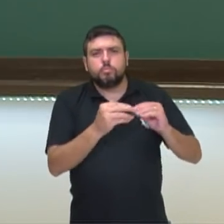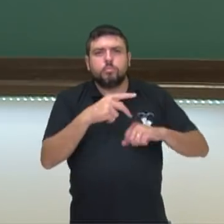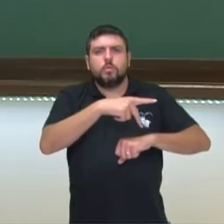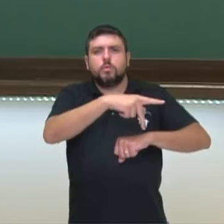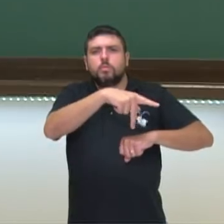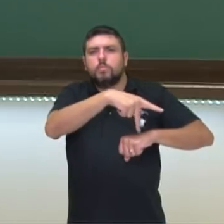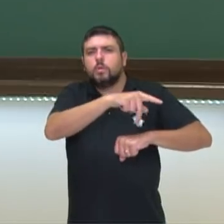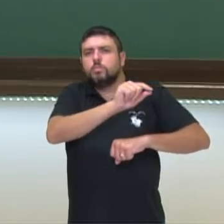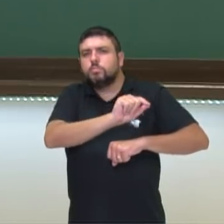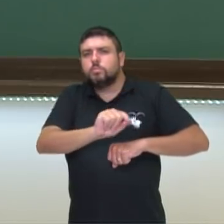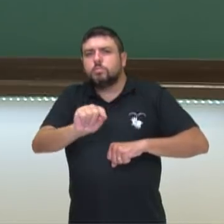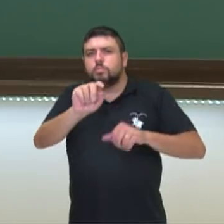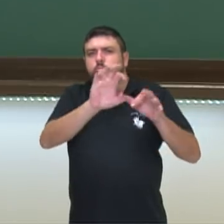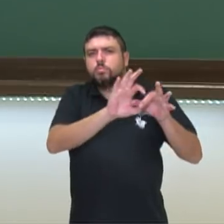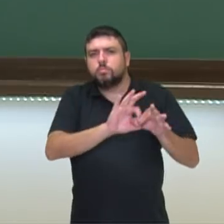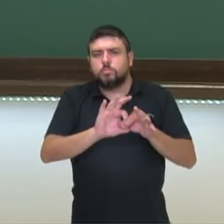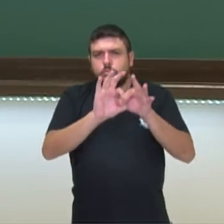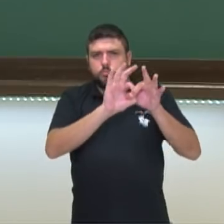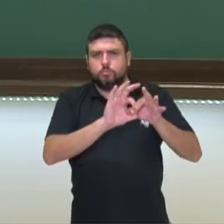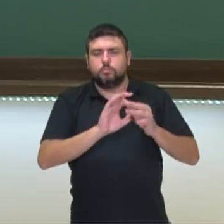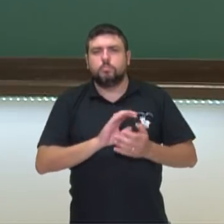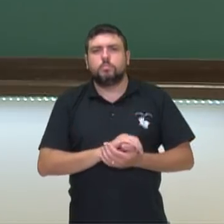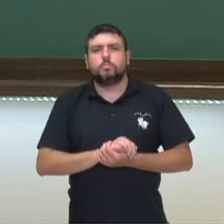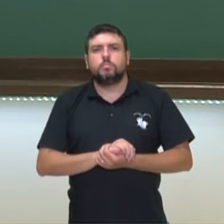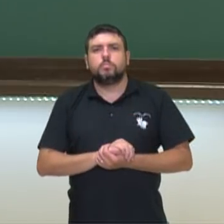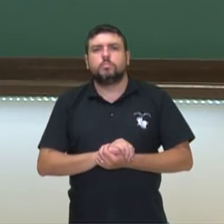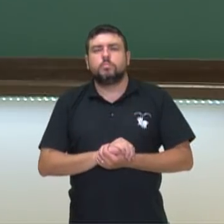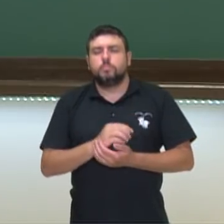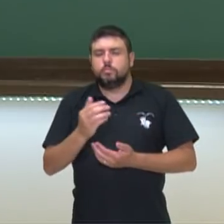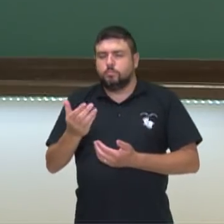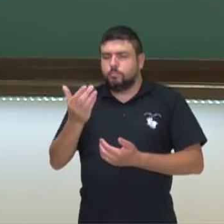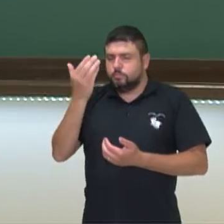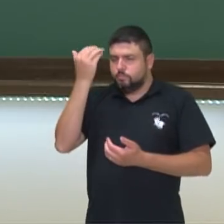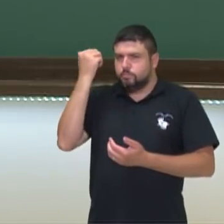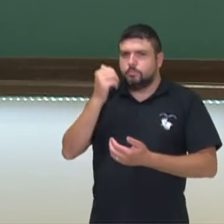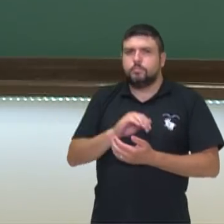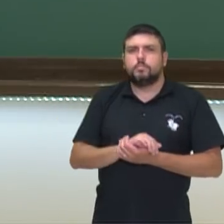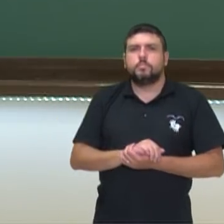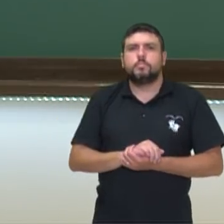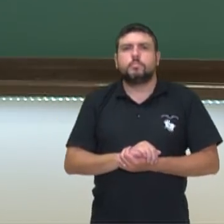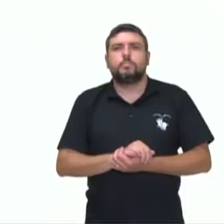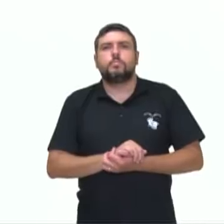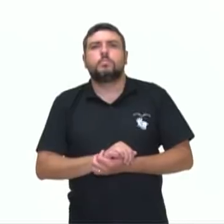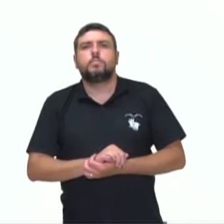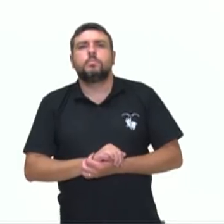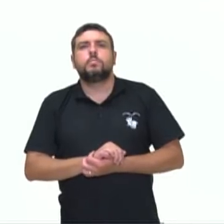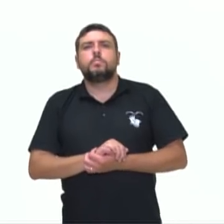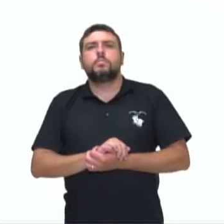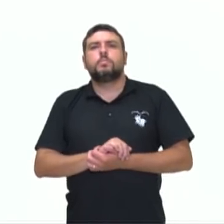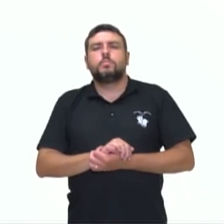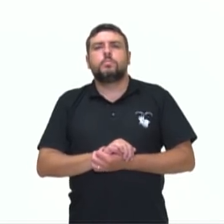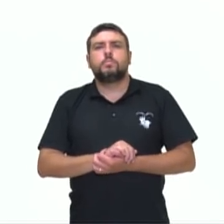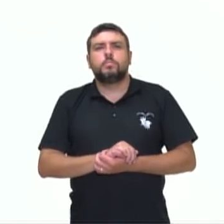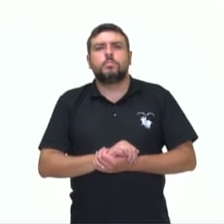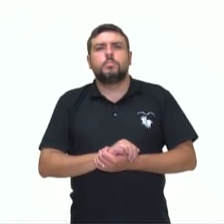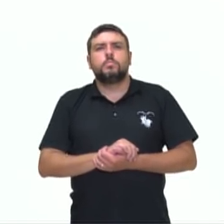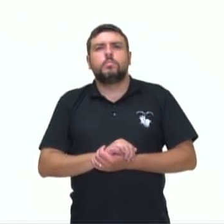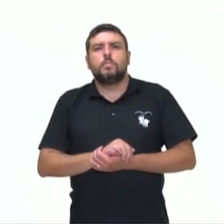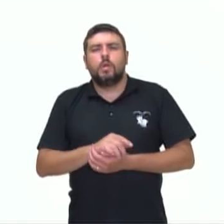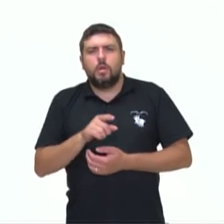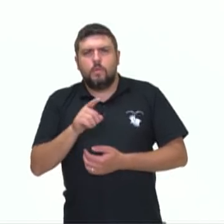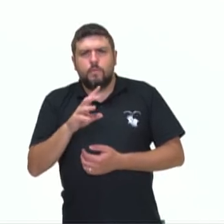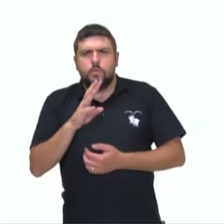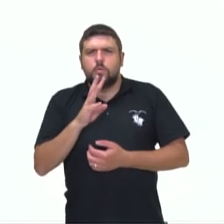superfície terrestre, tá ok? Então, bora lá para alguns questionamentos? Você consegue reconhecer os tipos